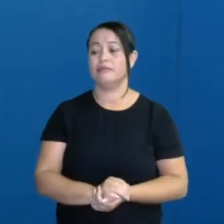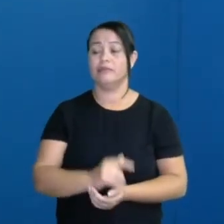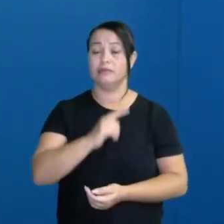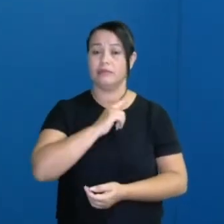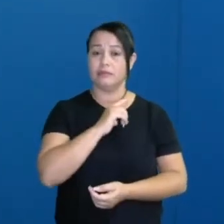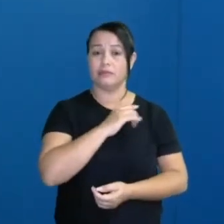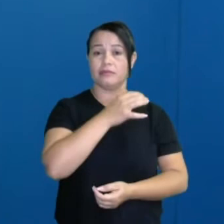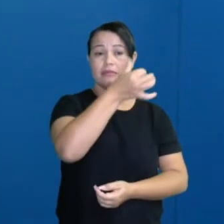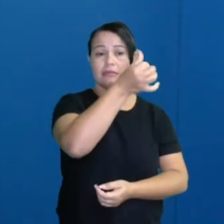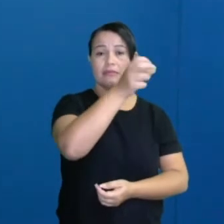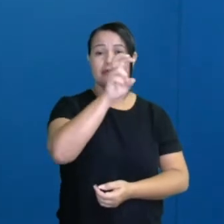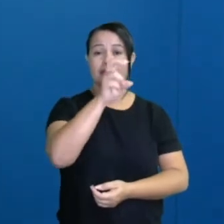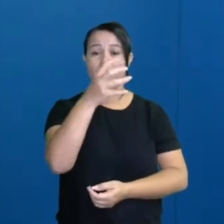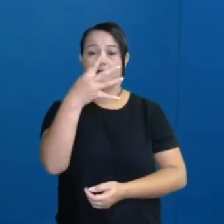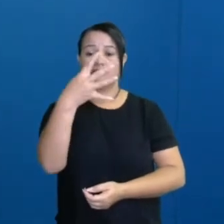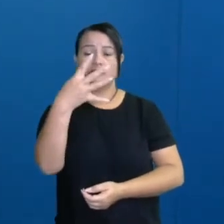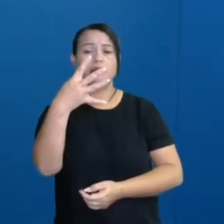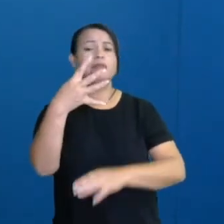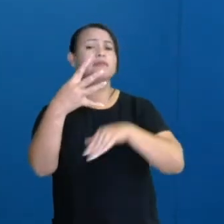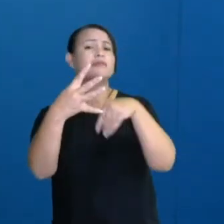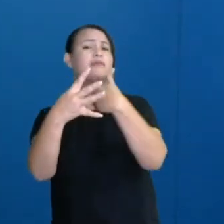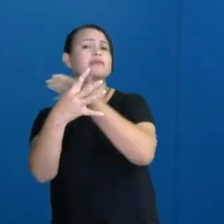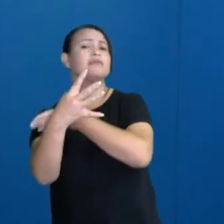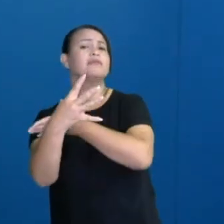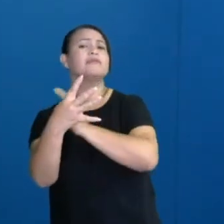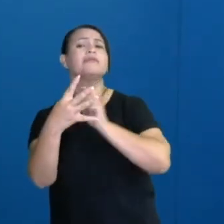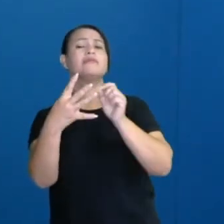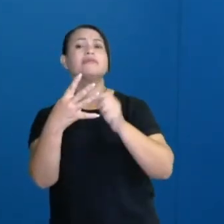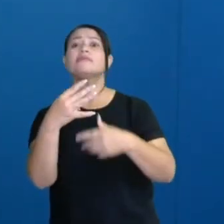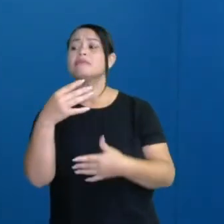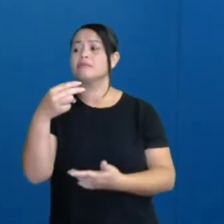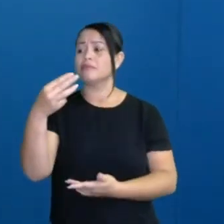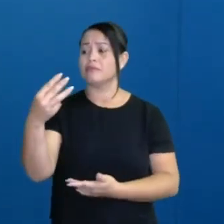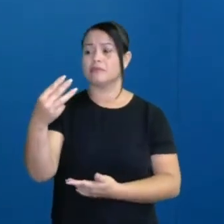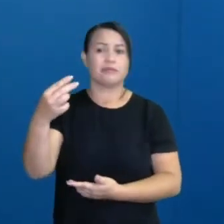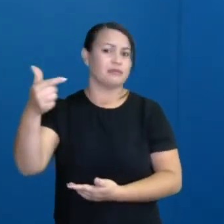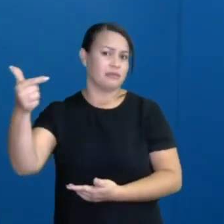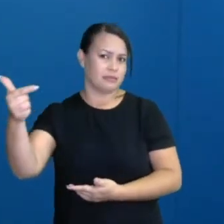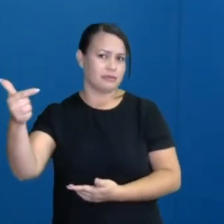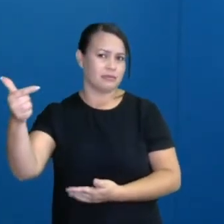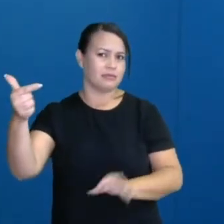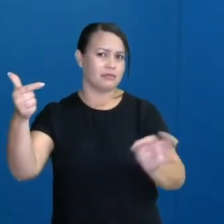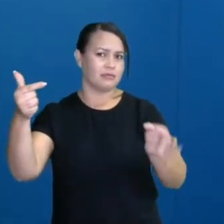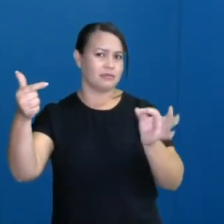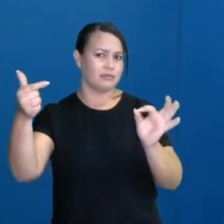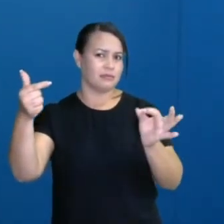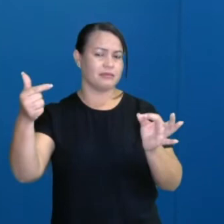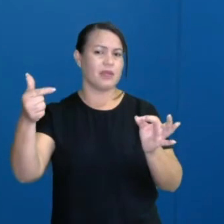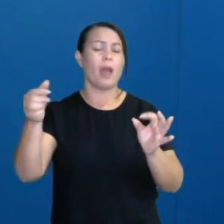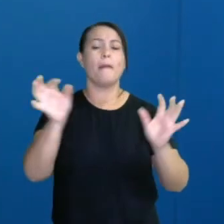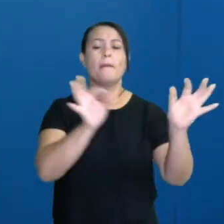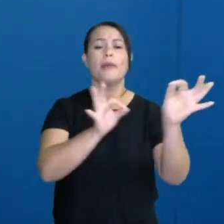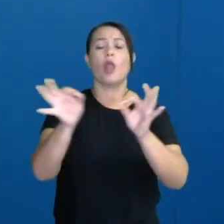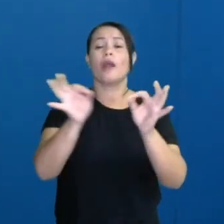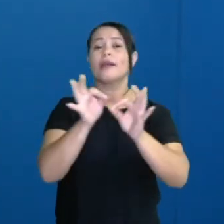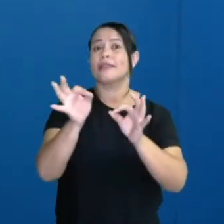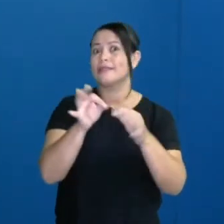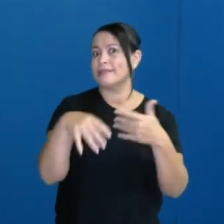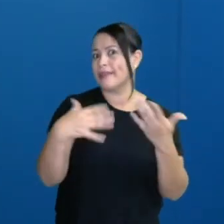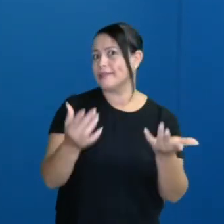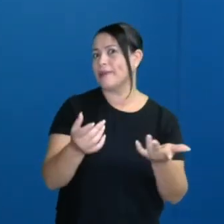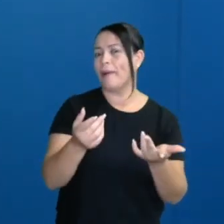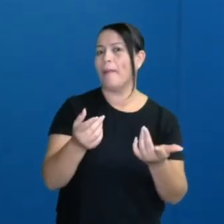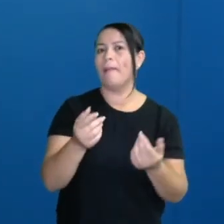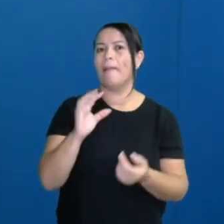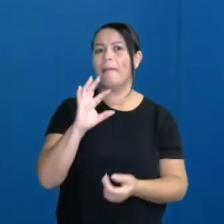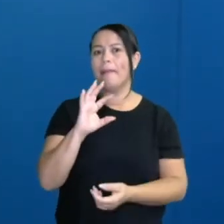tenho 6, 5, 4, então a próxima seria quem? 3 e 2, né? Pela ordem, pela lógica